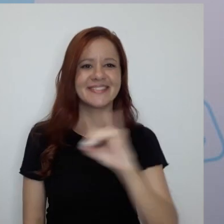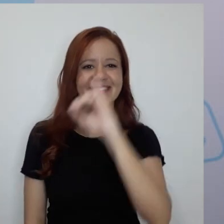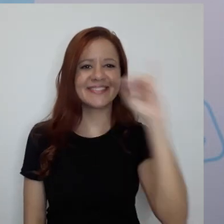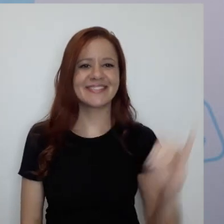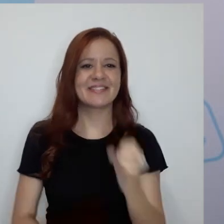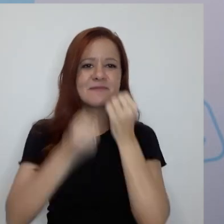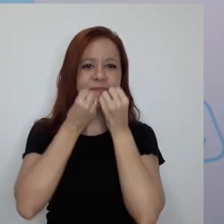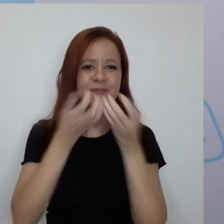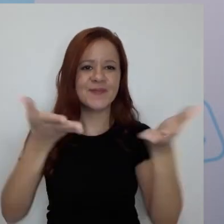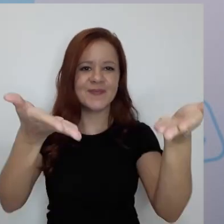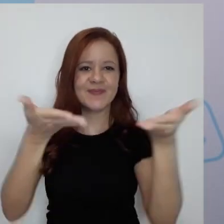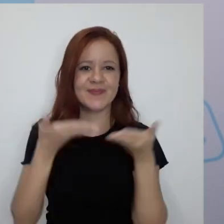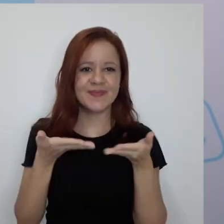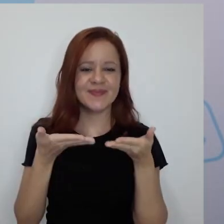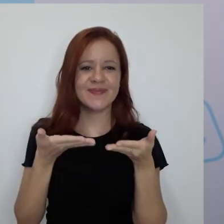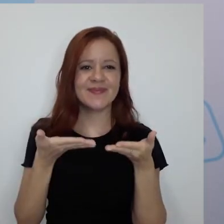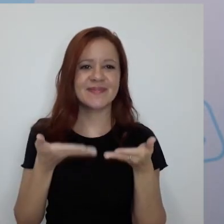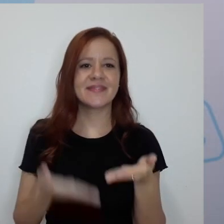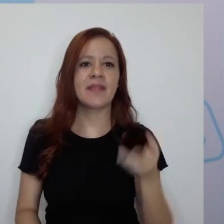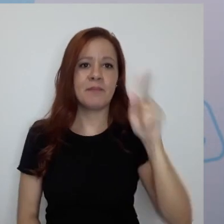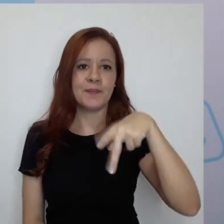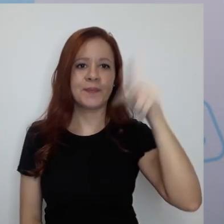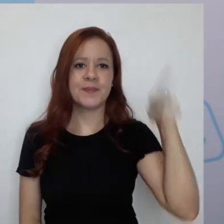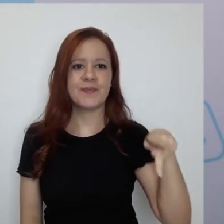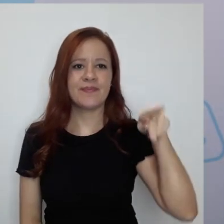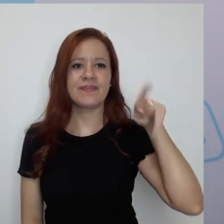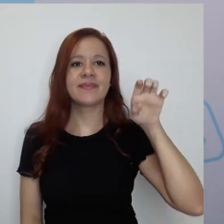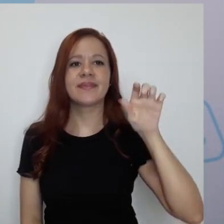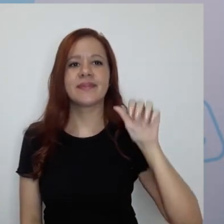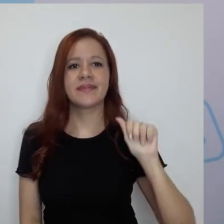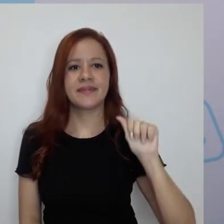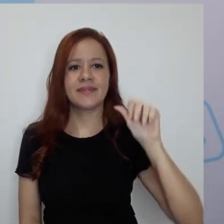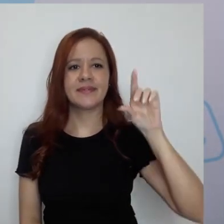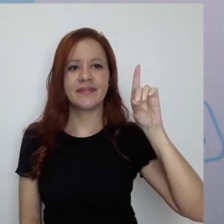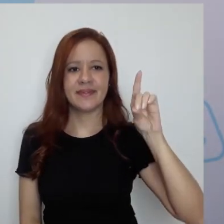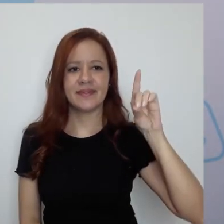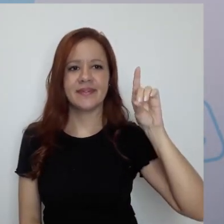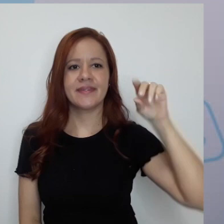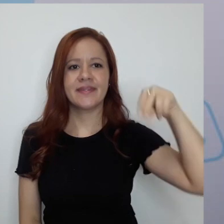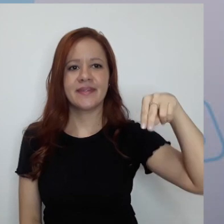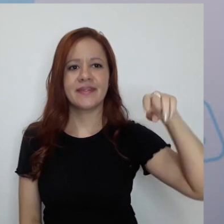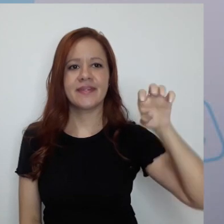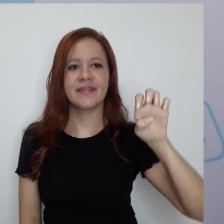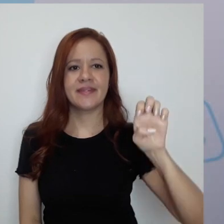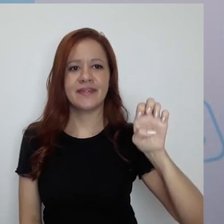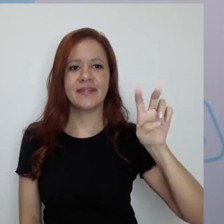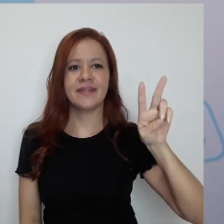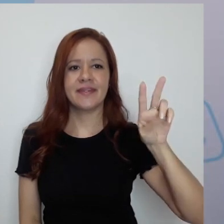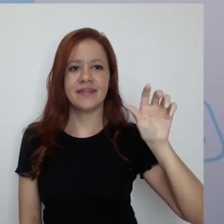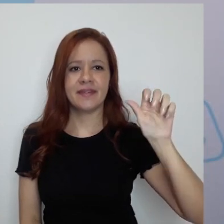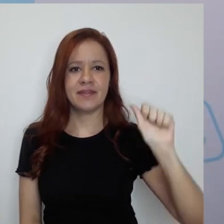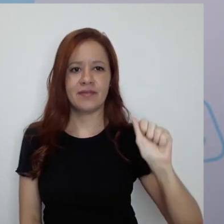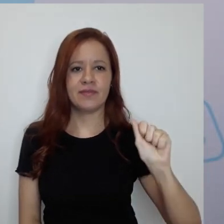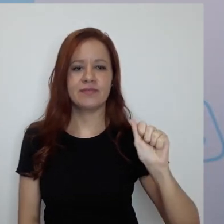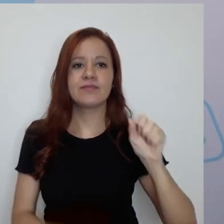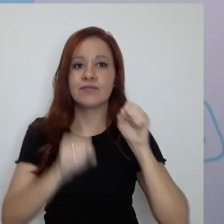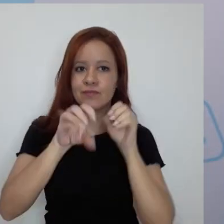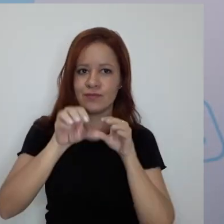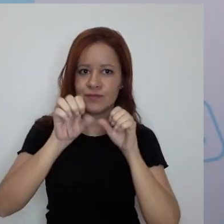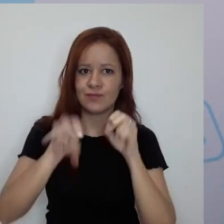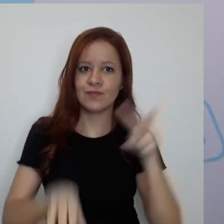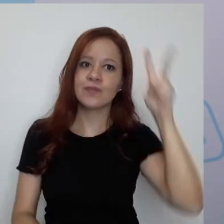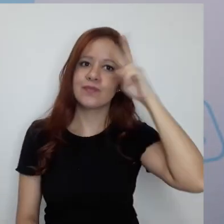Olá, sejam muito bem-vindos. Eu sou a professora Deneva e hoje nós vamos ter aula de História para as turmas do módulo